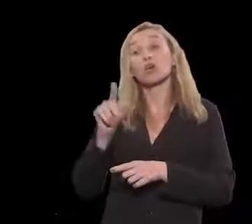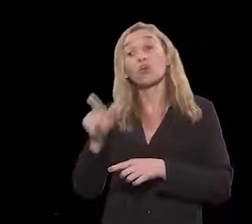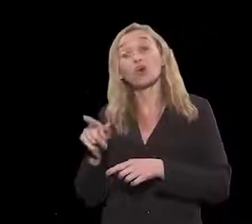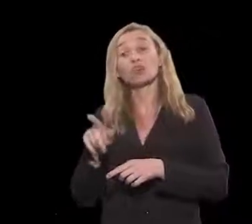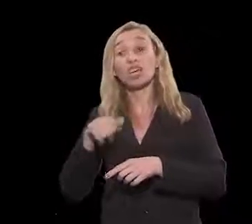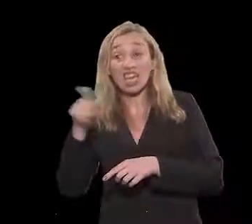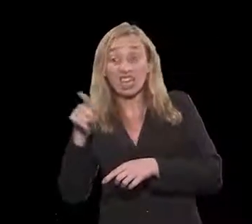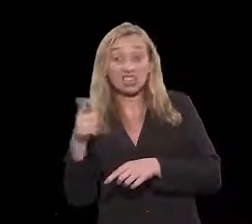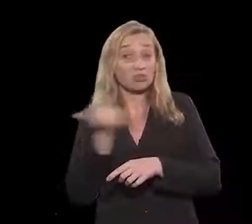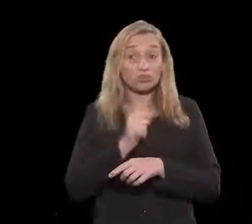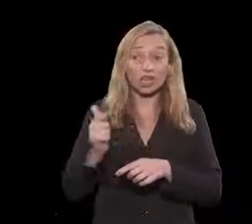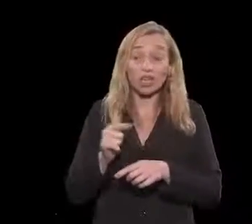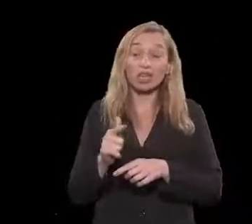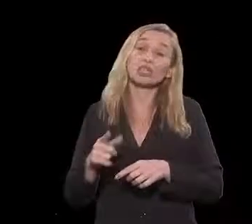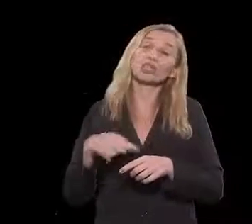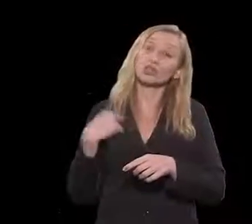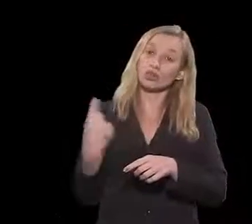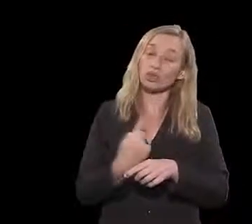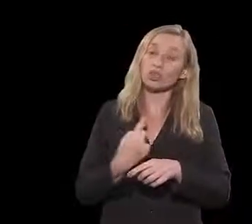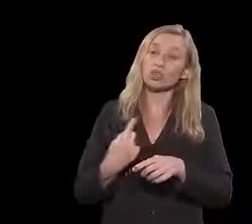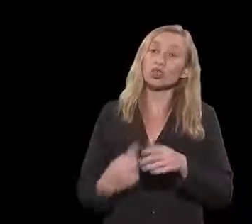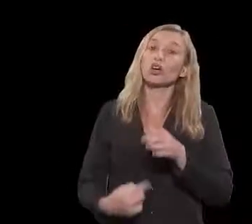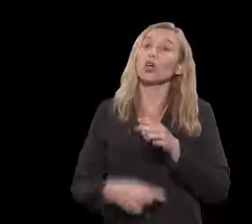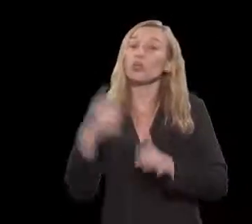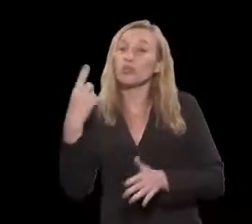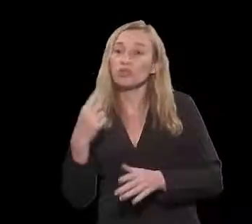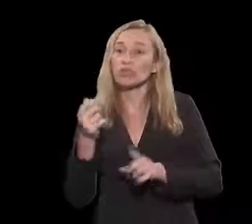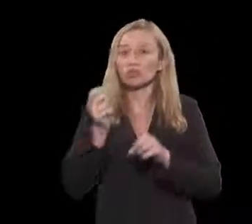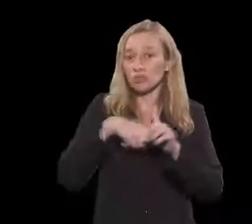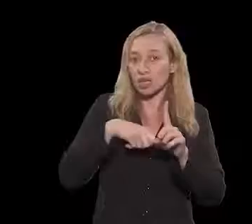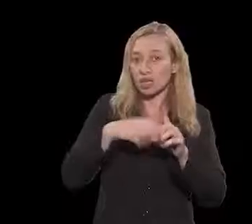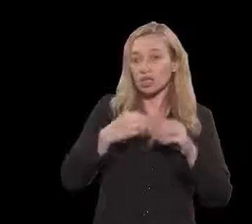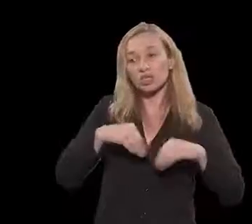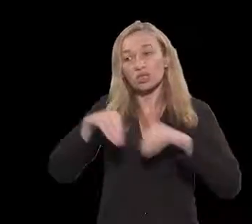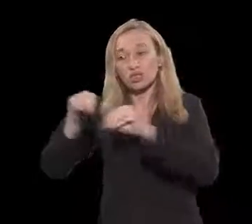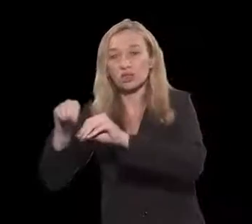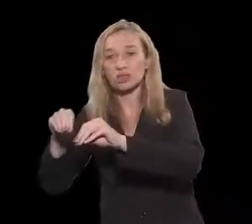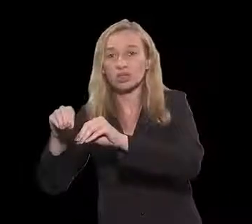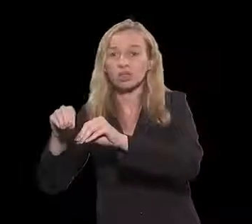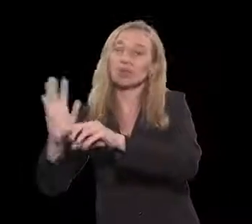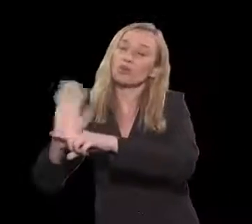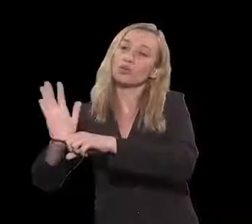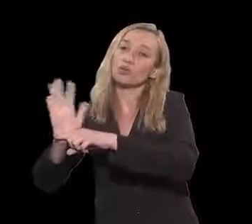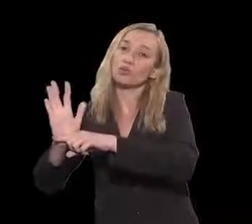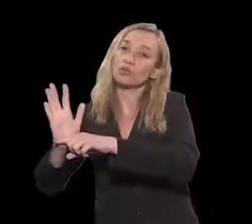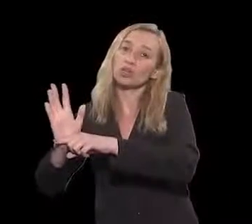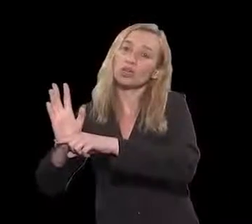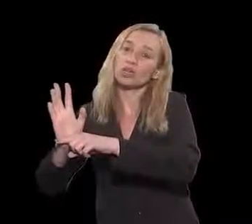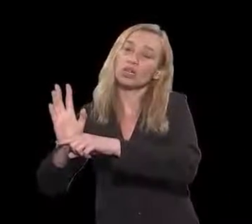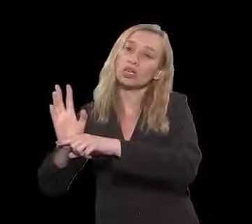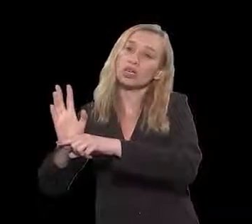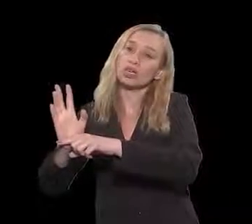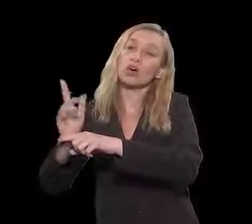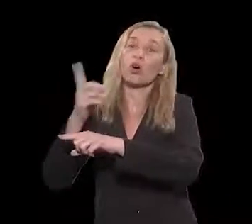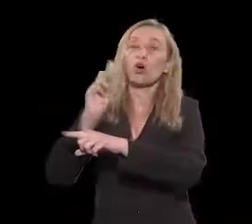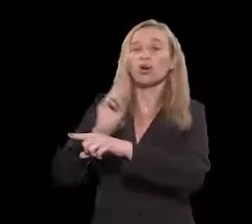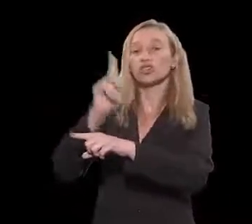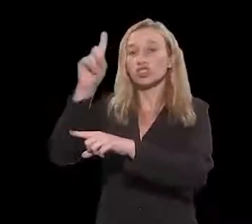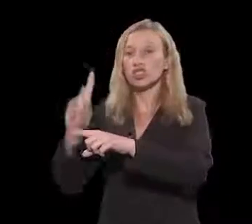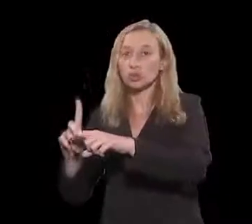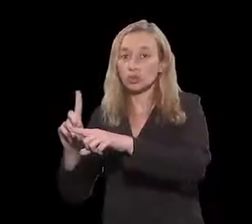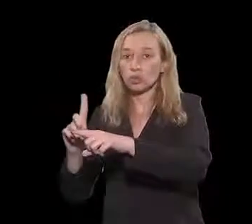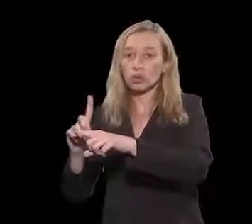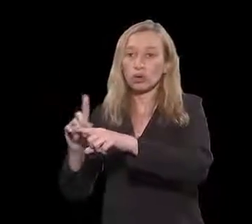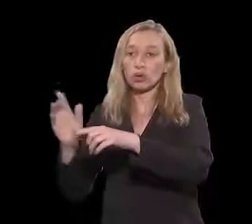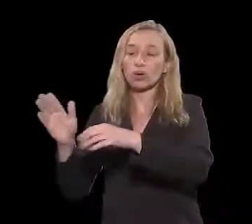eles não têm o cineclube deles, a gente vai uma vez ao mês levar o filme e o produtor, ou o diretor,